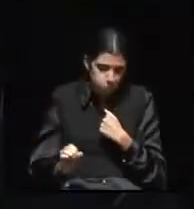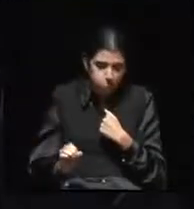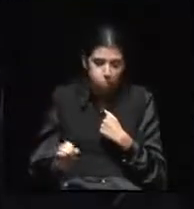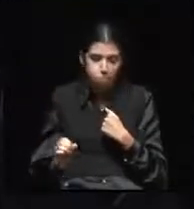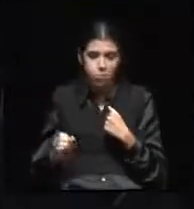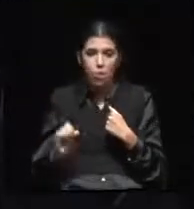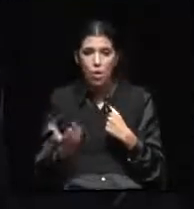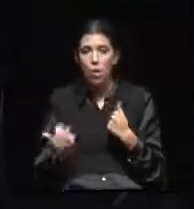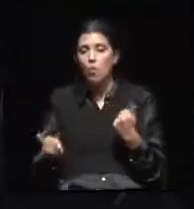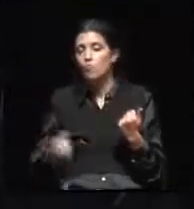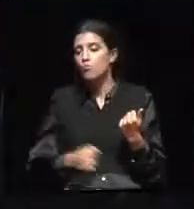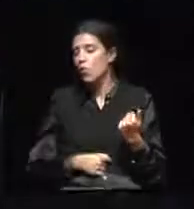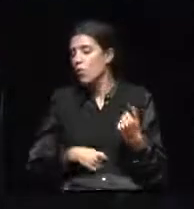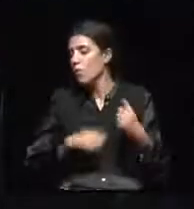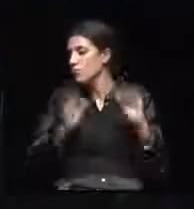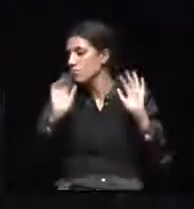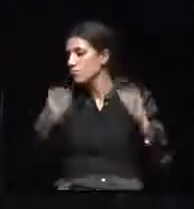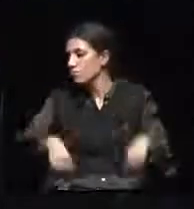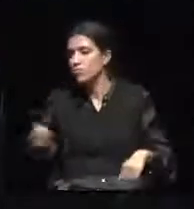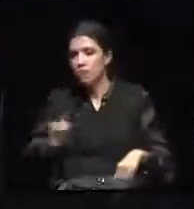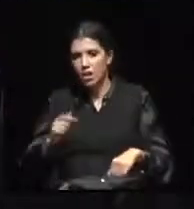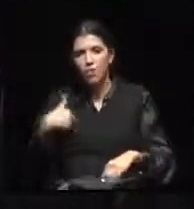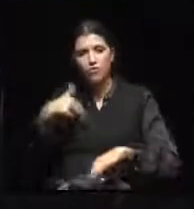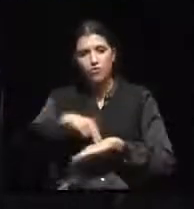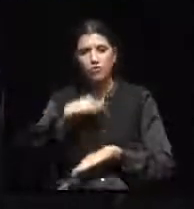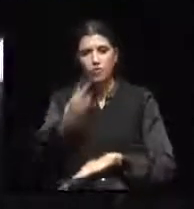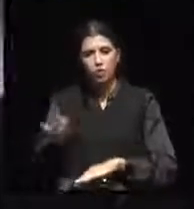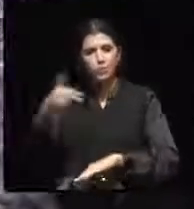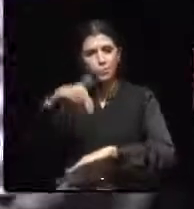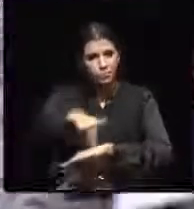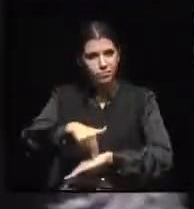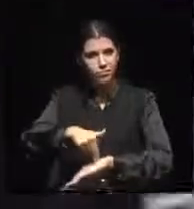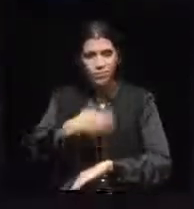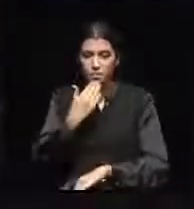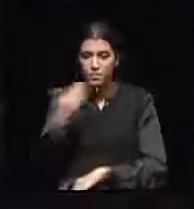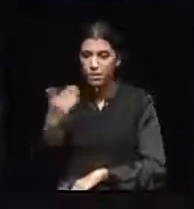acomodam perante injustiças e que fazem ouvir a sua voz. Obrigada. Muito obrigada, Sra. Deputada.